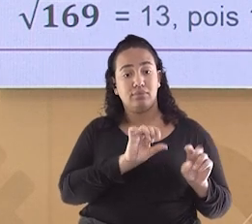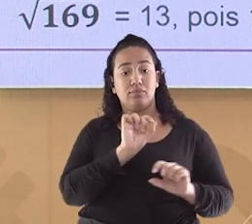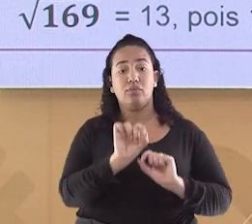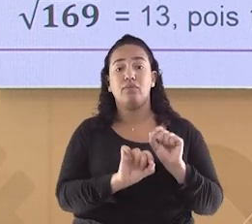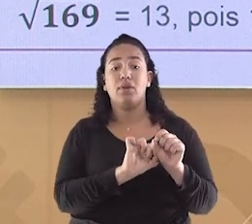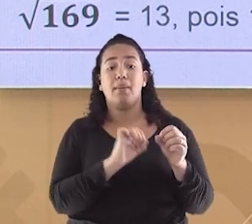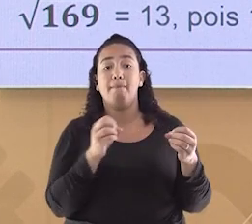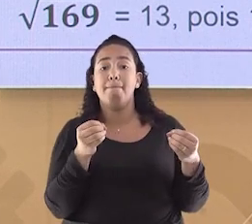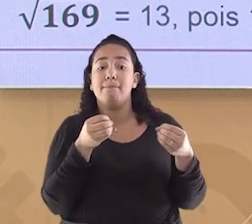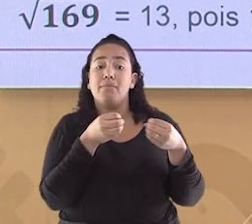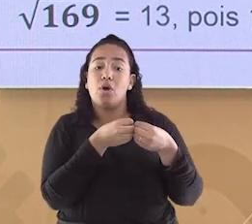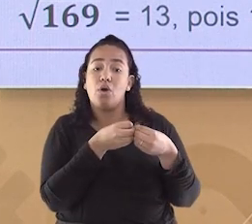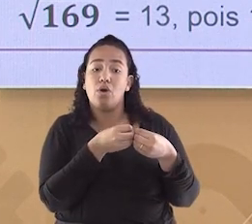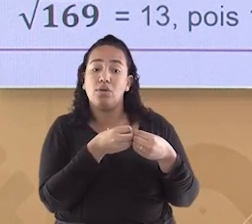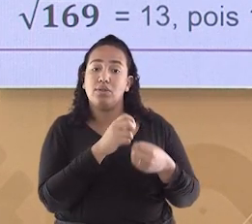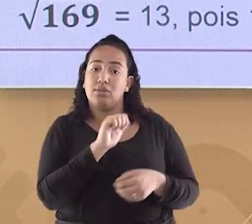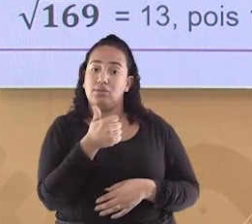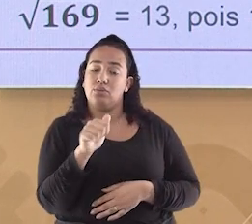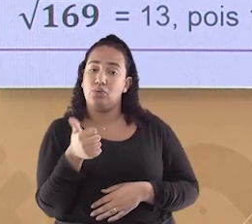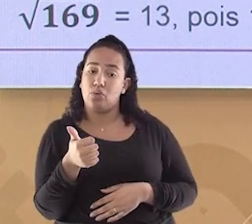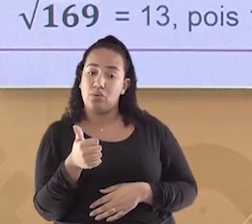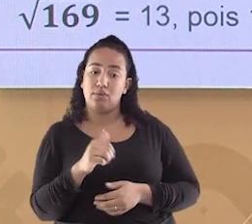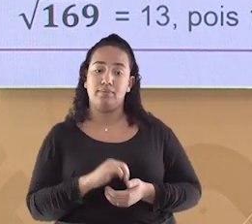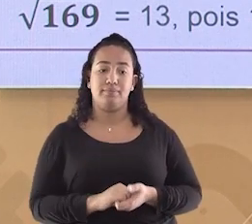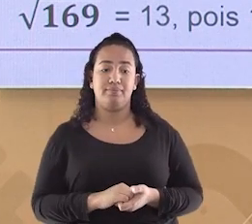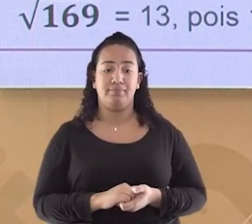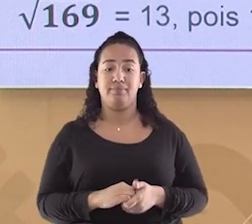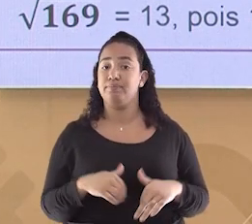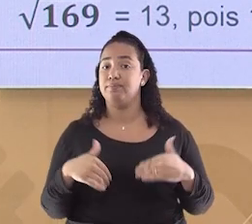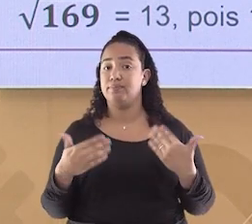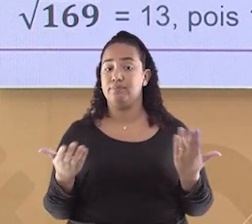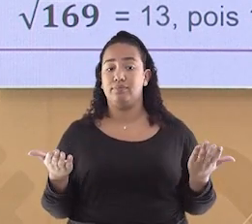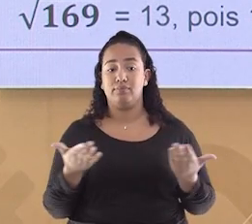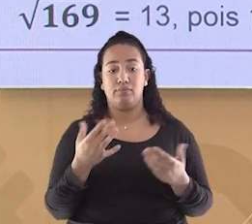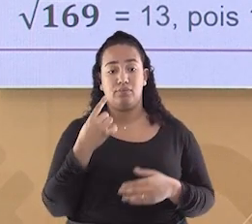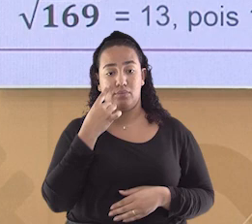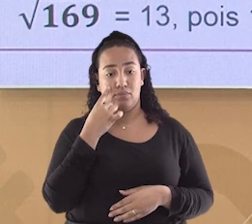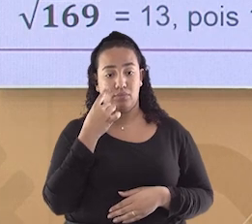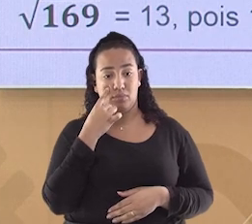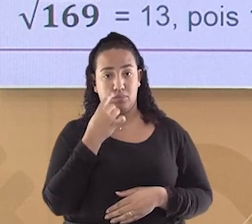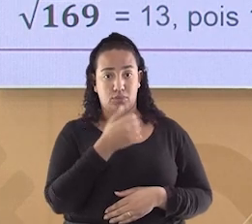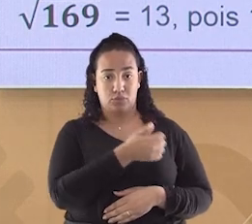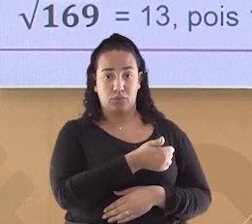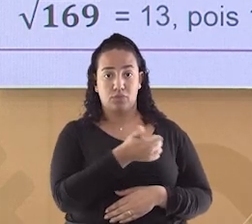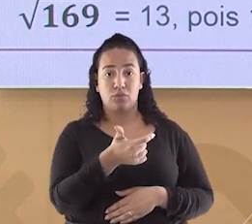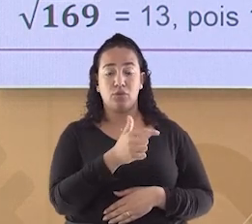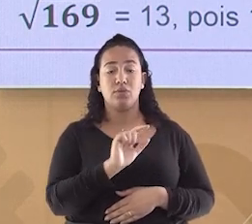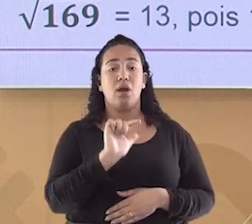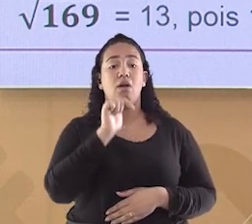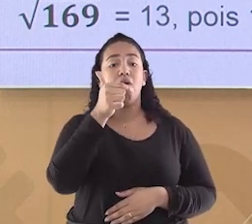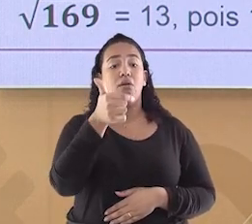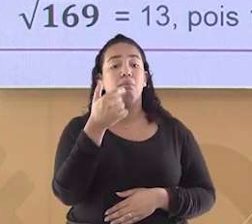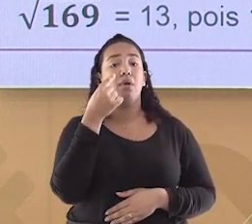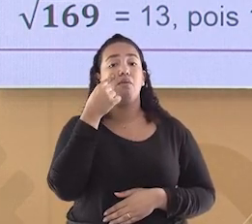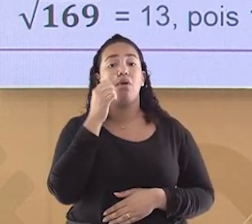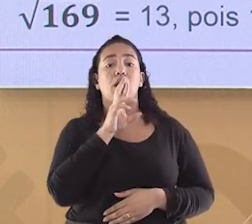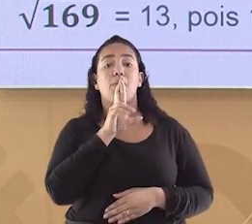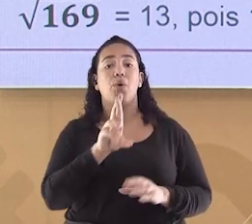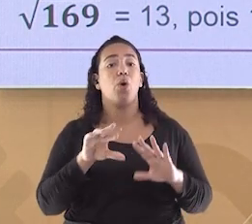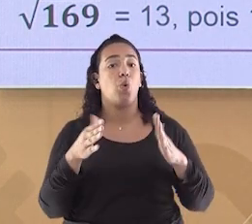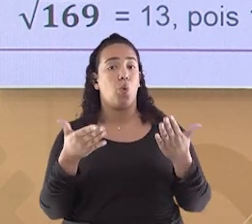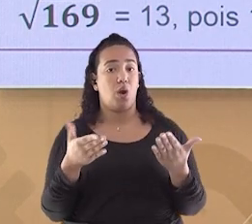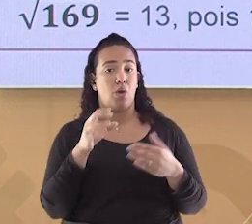169 deve estar próxima do 11. Vamos fazer 12 ao quadrado para ver se resulta